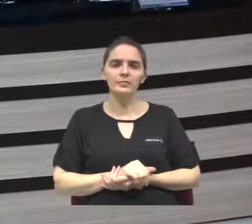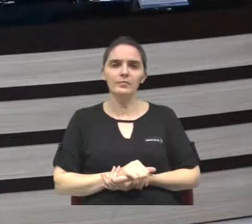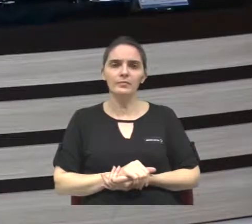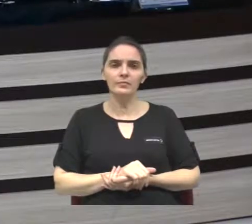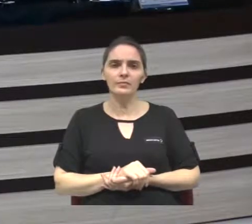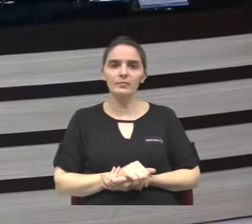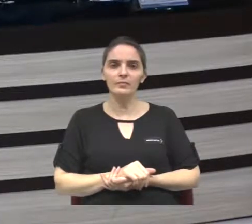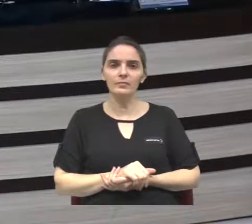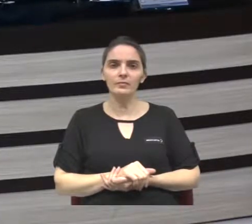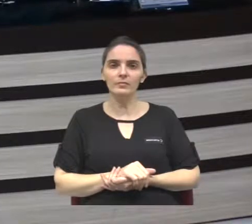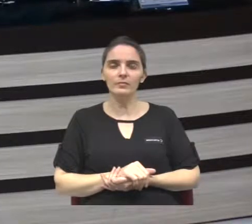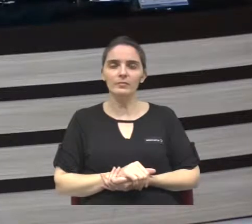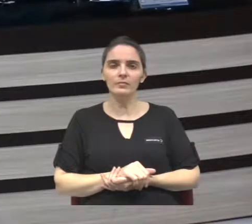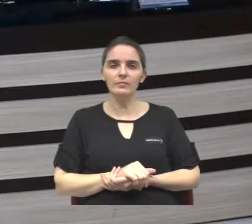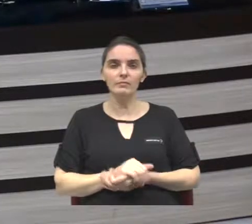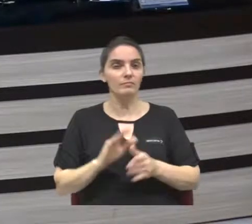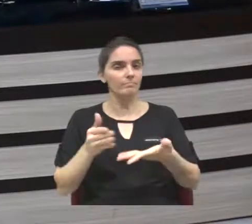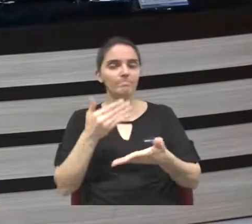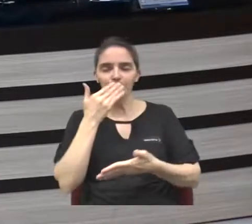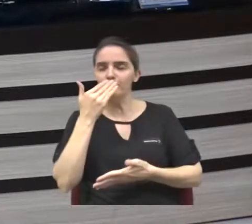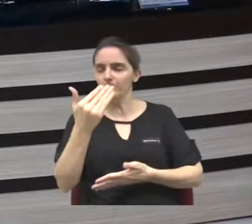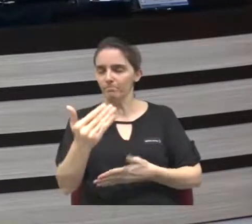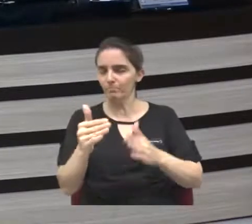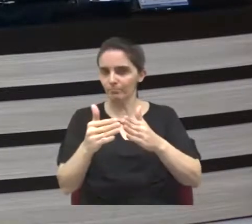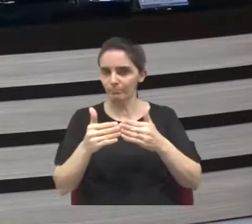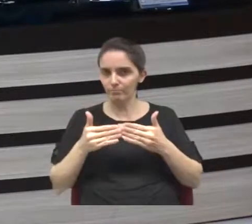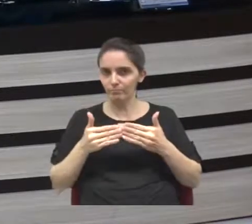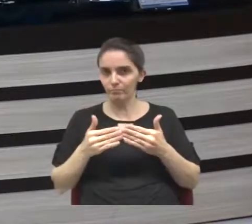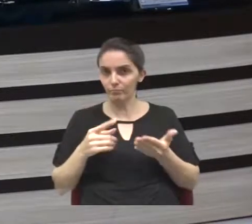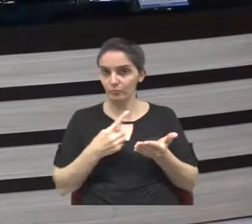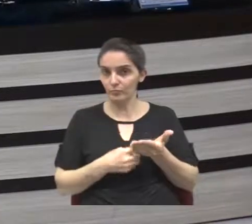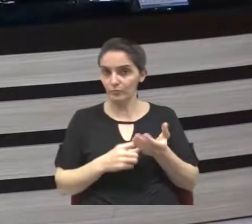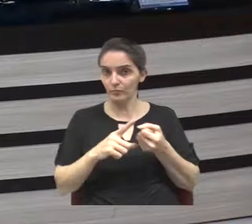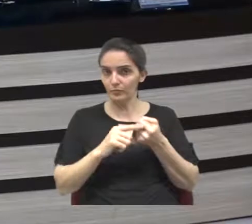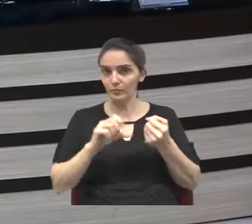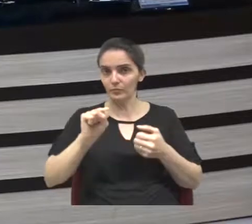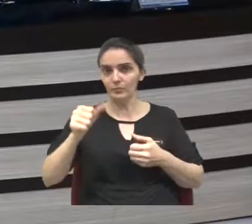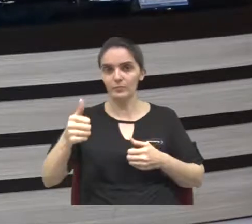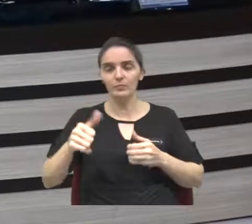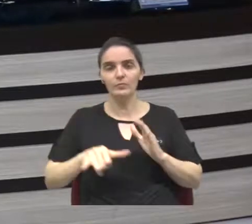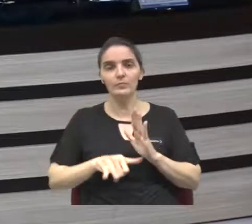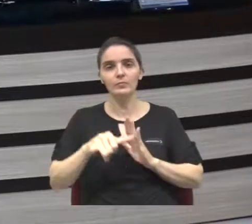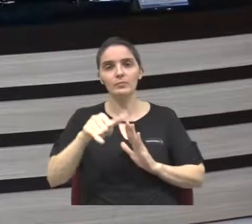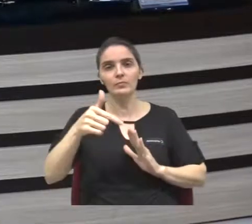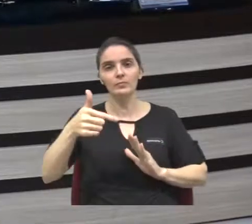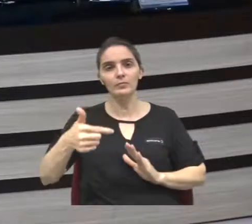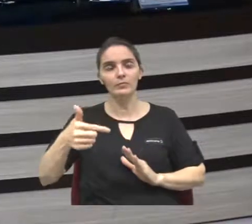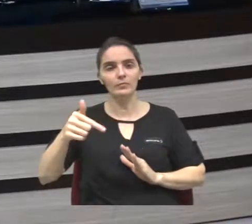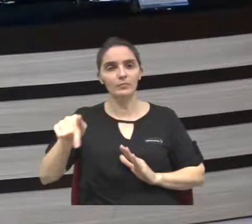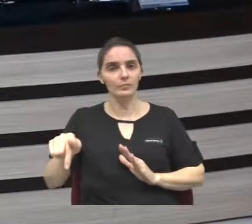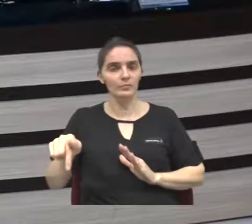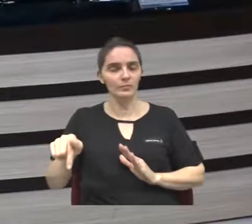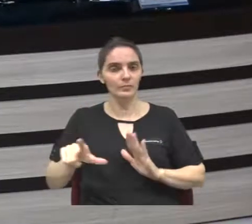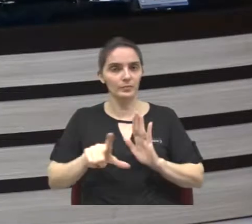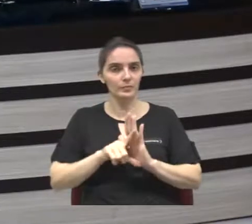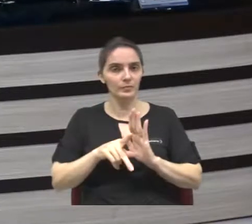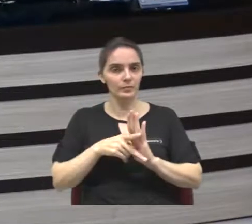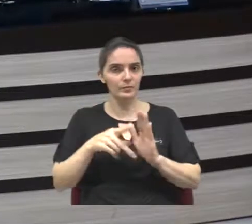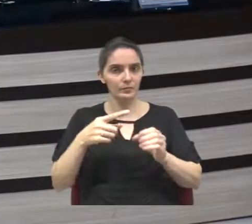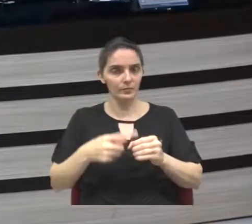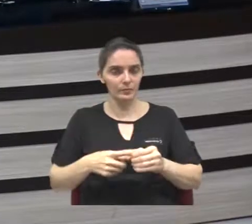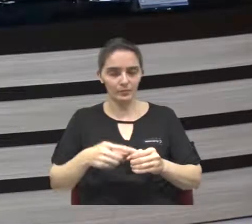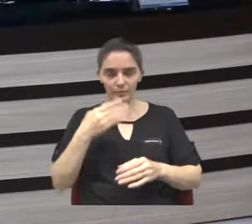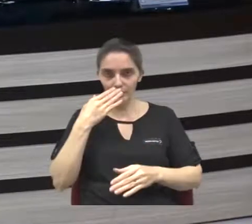Venho à luz de presença de vossa excelência, com fundamento no artigo 81, inciso 27º da Lei Orgânica do Município, a fim de requerer